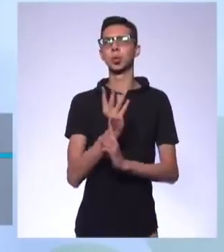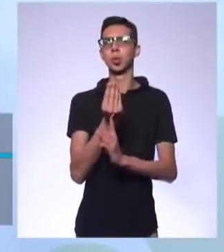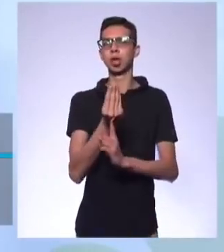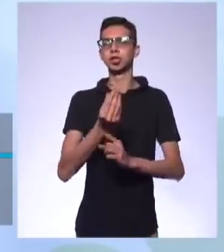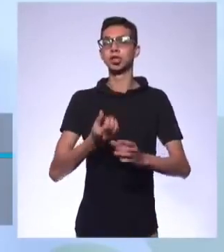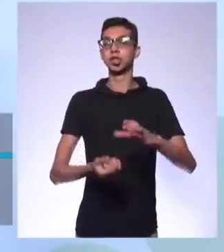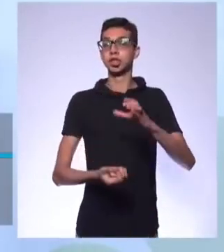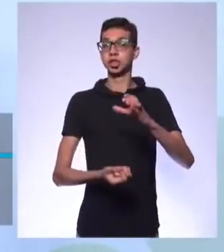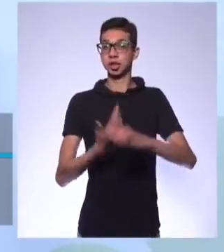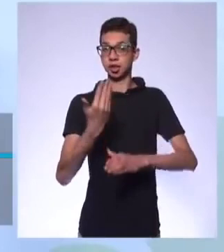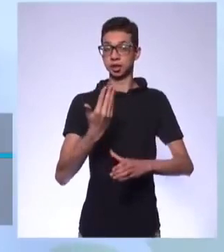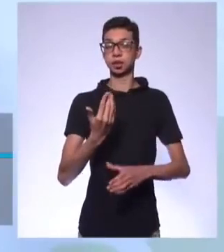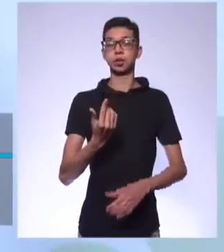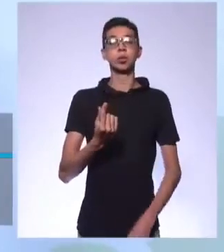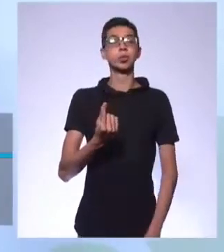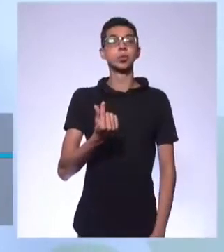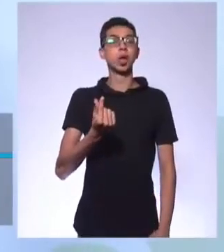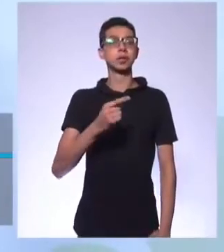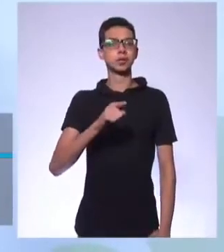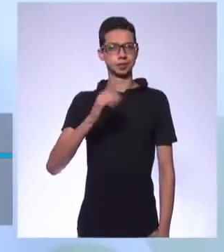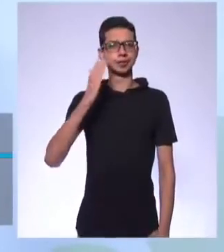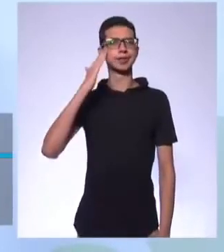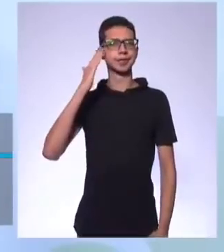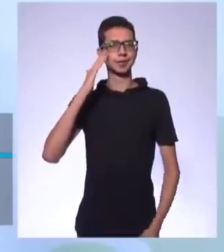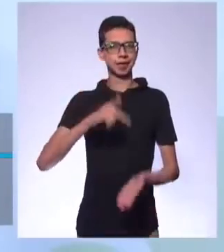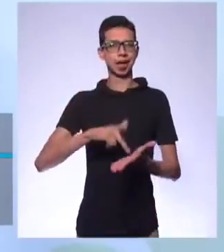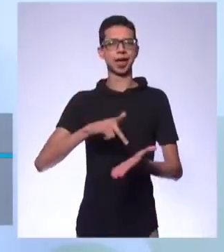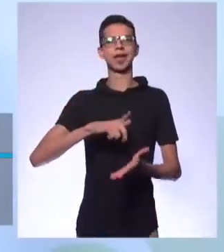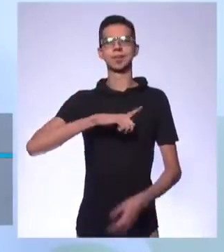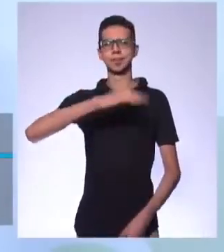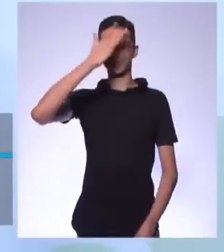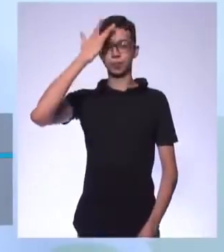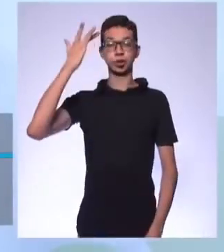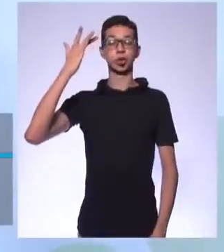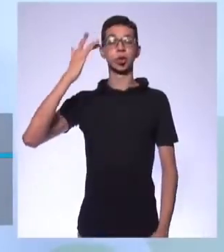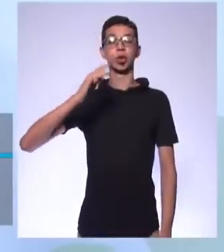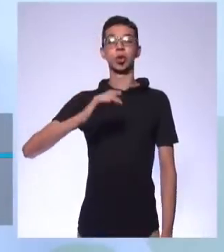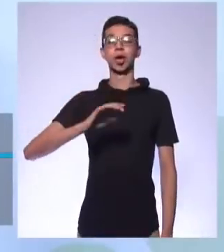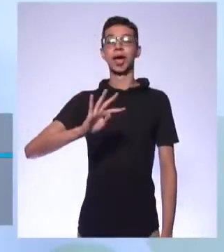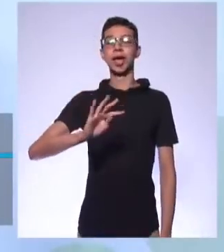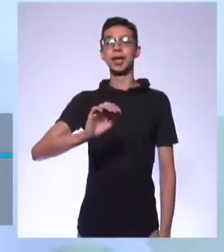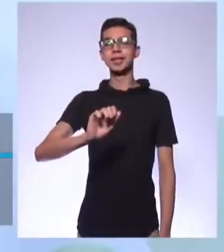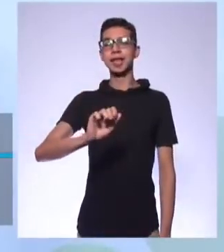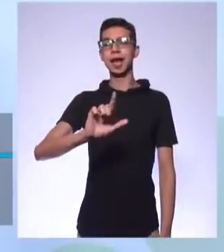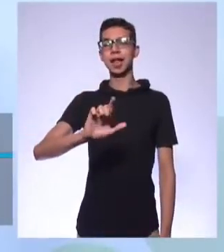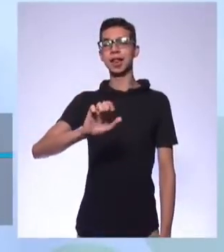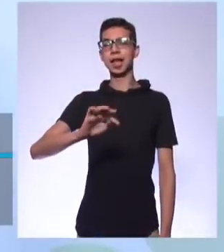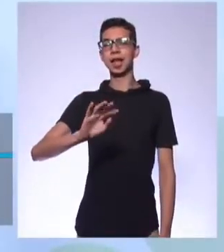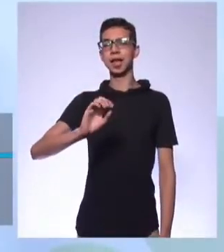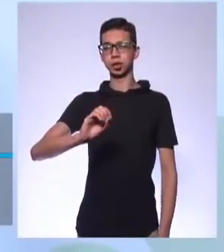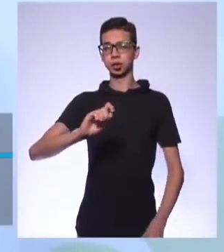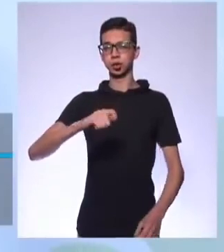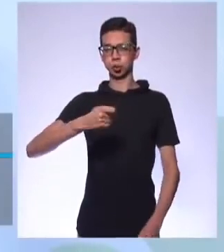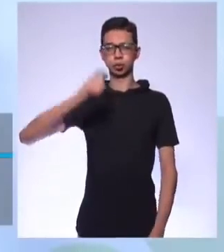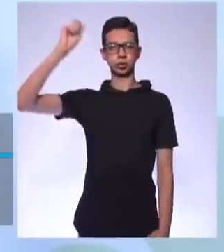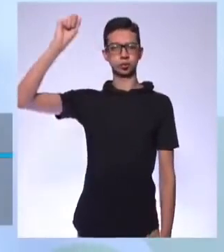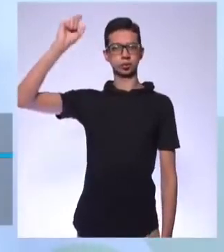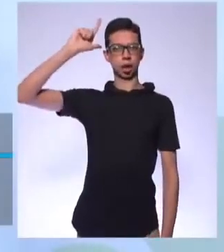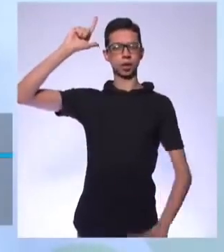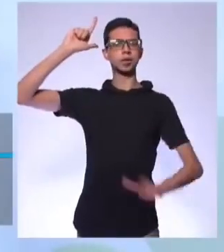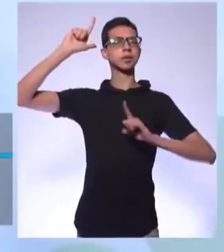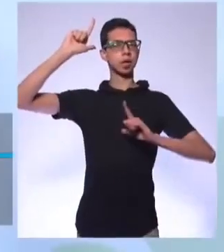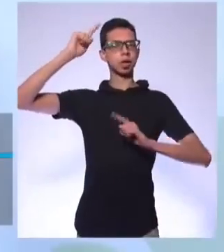realmente vale? Então, a gente sabe que a gente tem aí pessoas extremamente talentosas que produzem os filmes, a gente também jornalistas